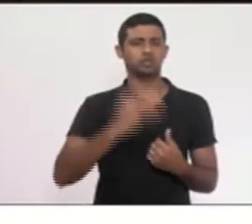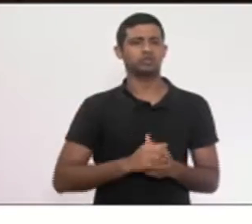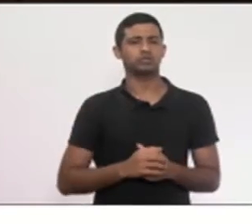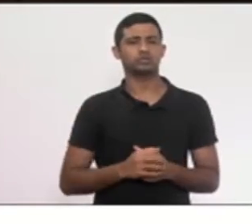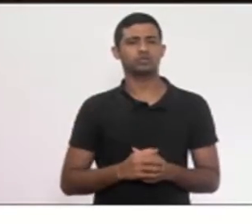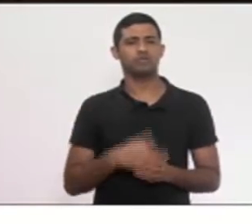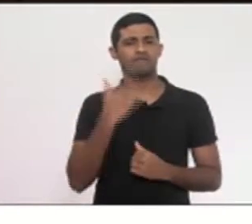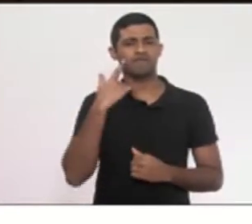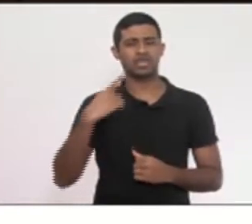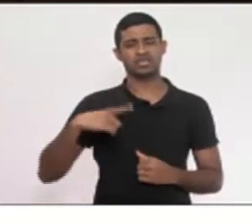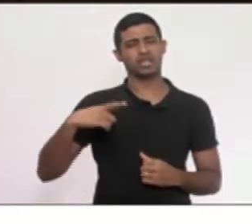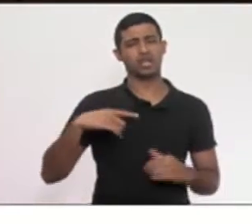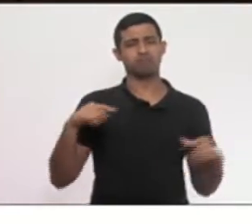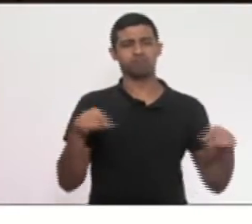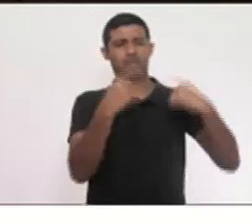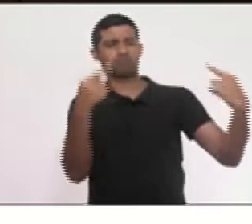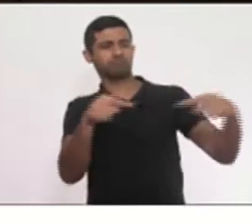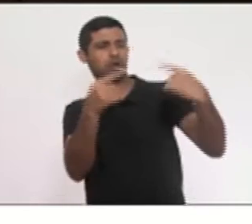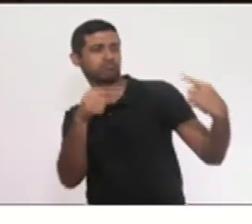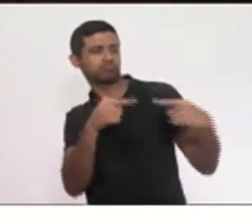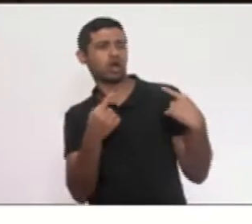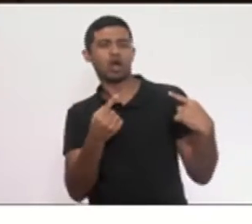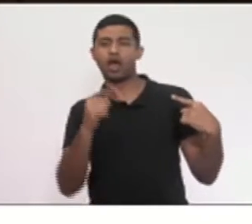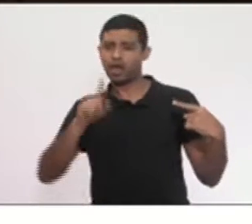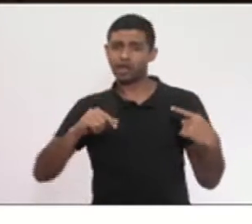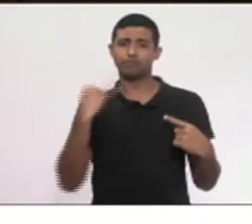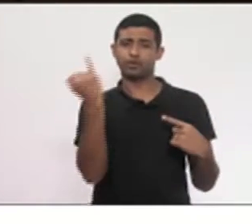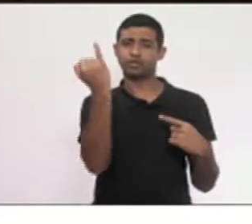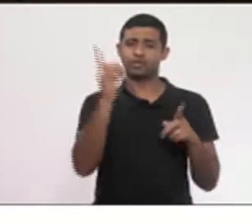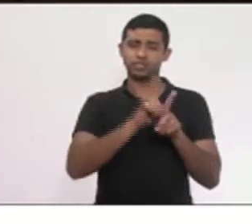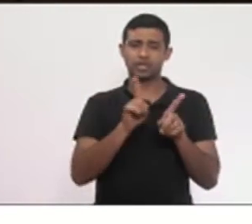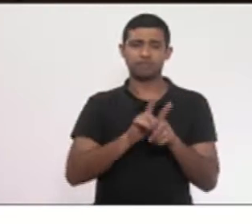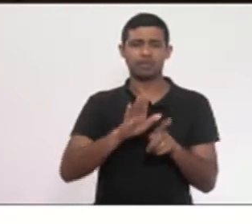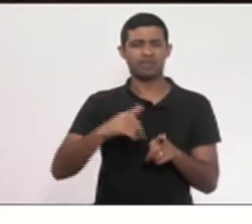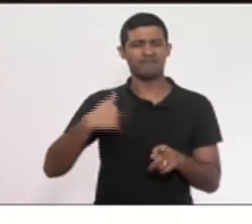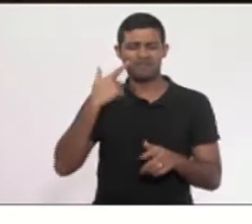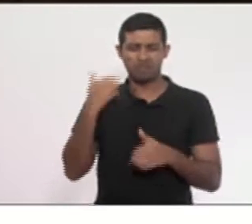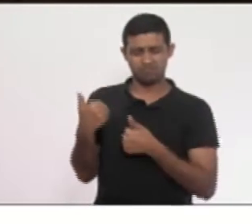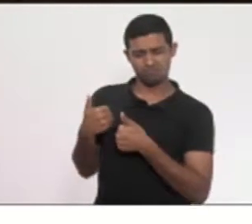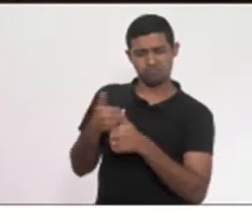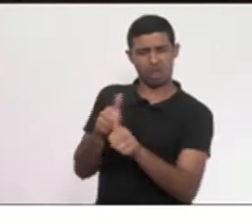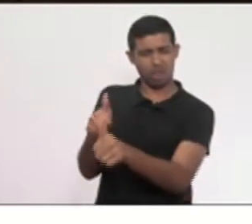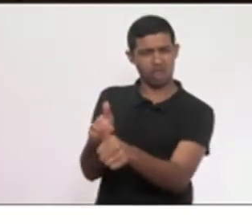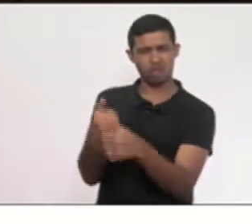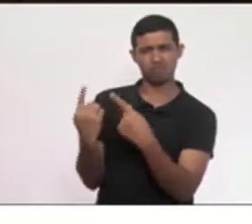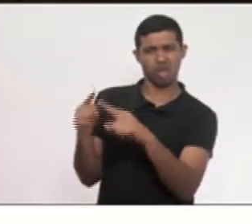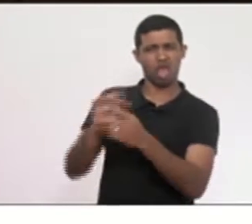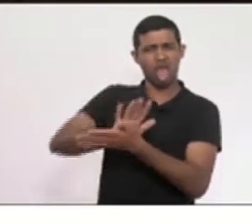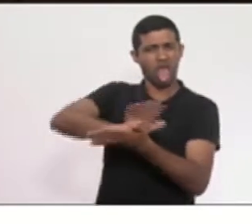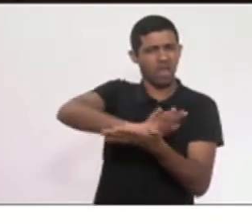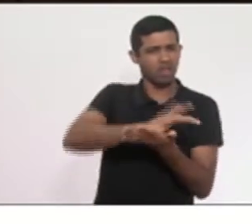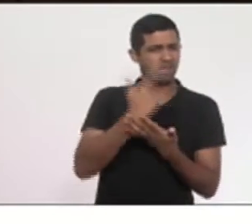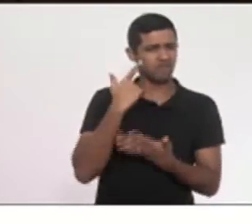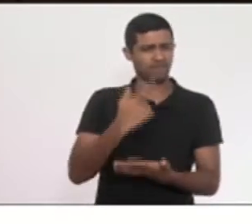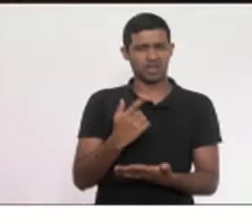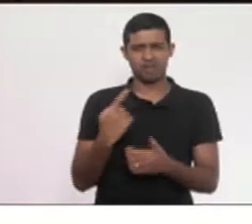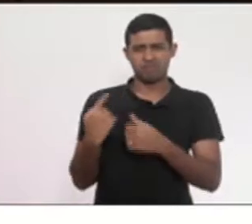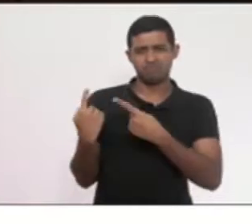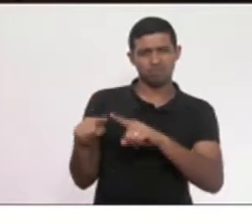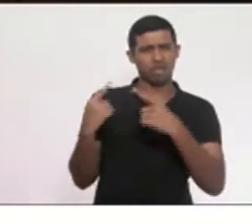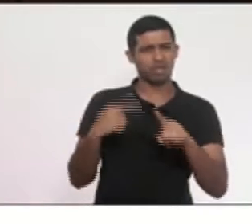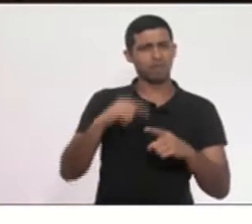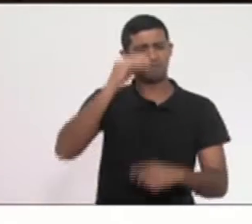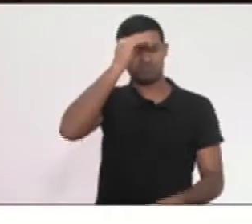As divergências políticas são legítimas e importantes. Mas a perseguição inquisitória, a perseguição ao